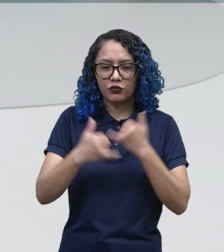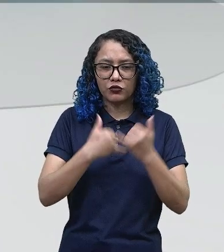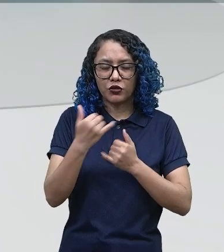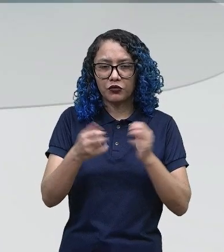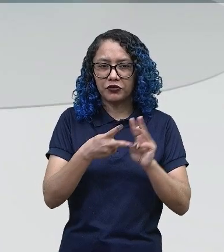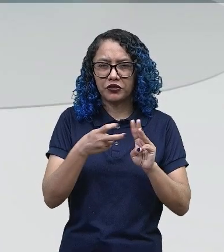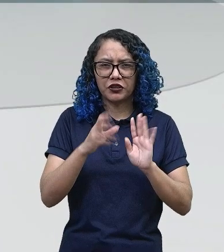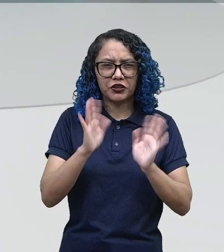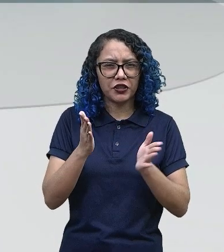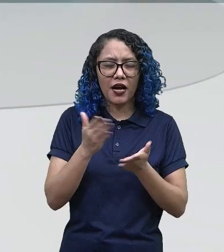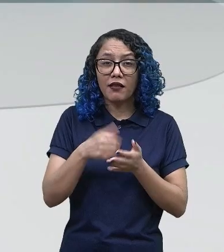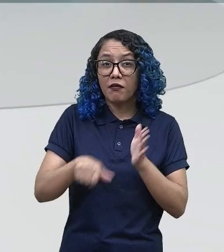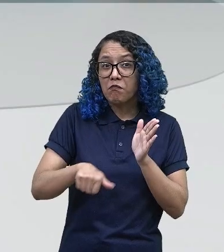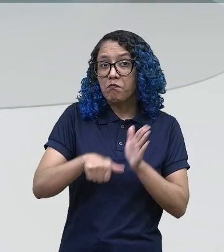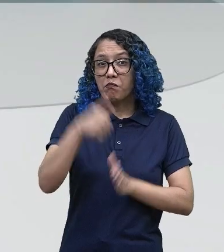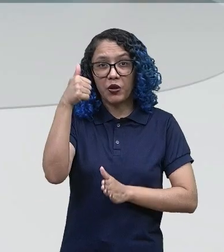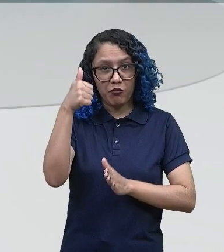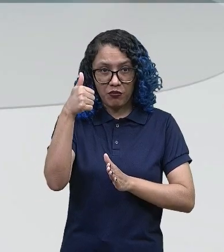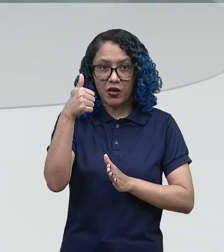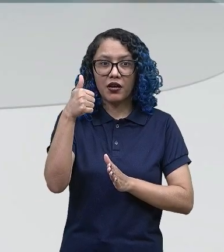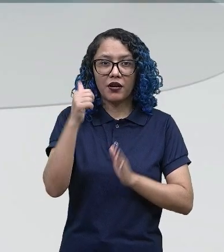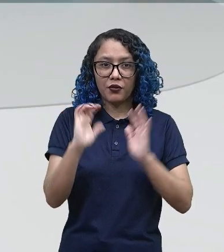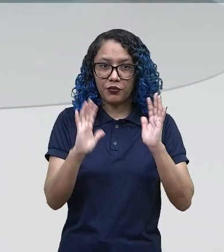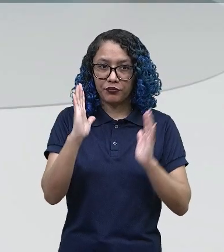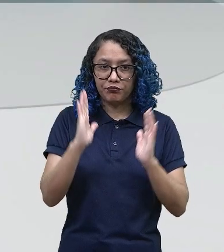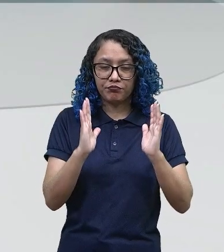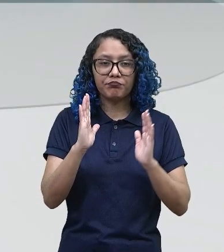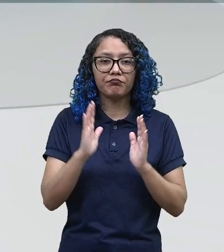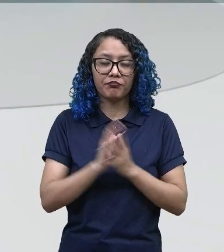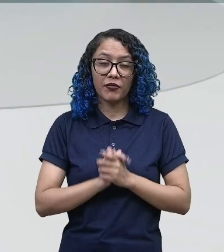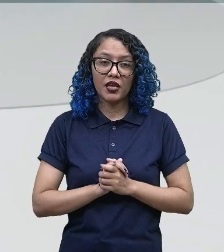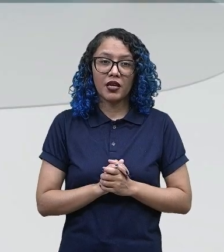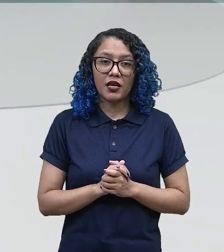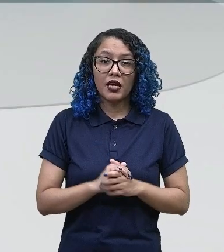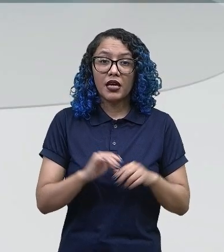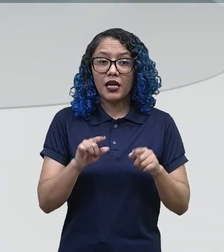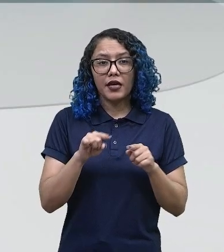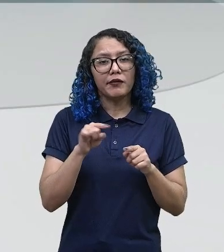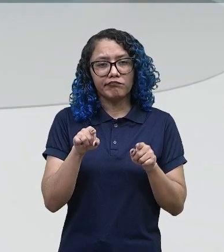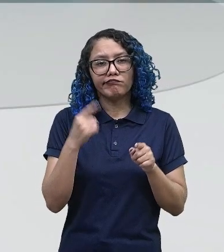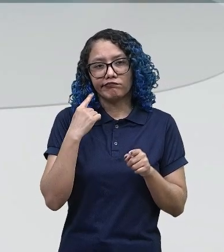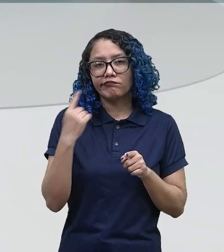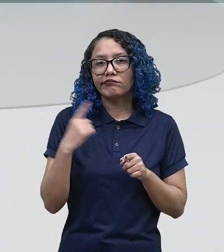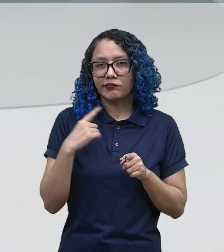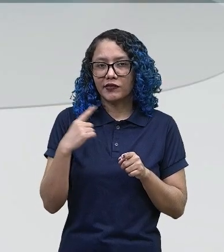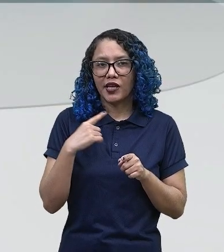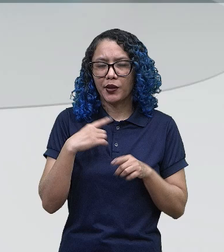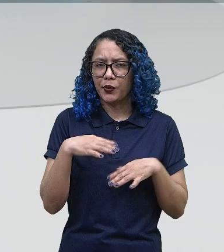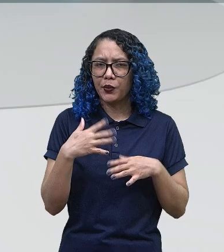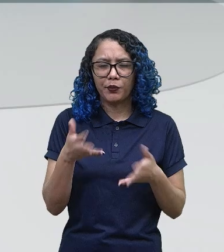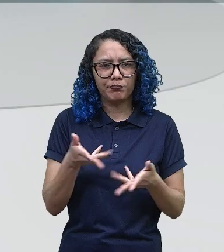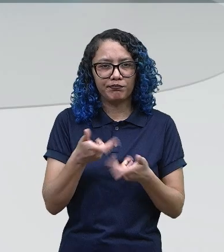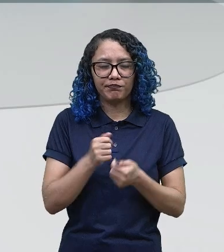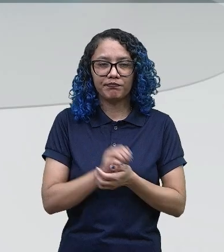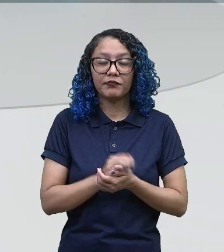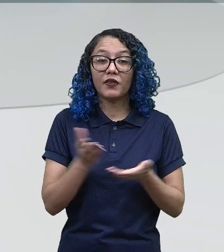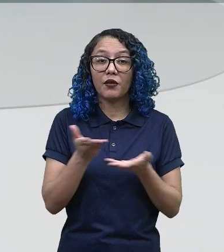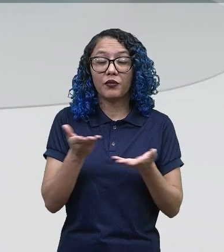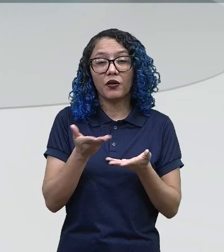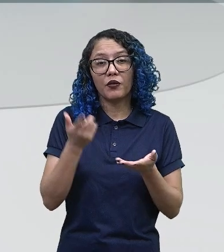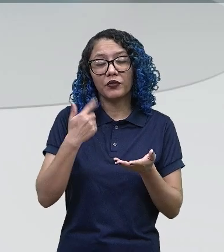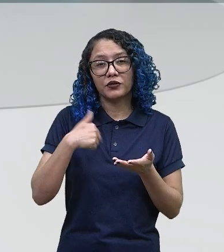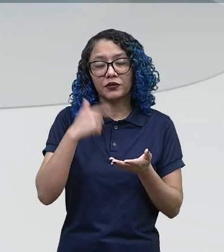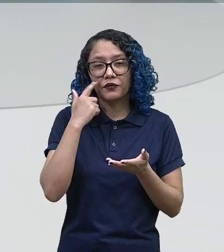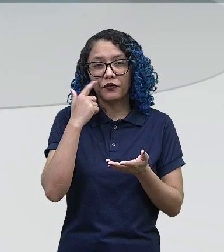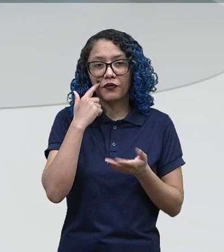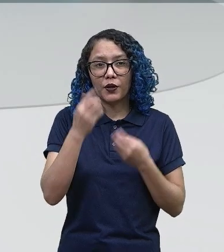outros eventos, claro, não podia faltar essa modalidade maravilhosa. Para a gente ter um visual de como é a